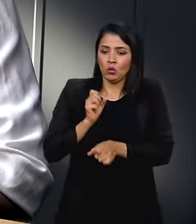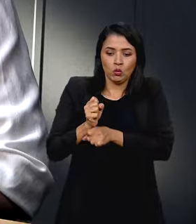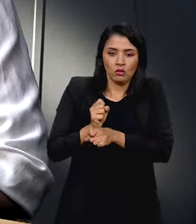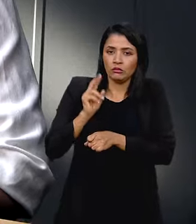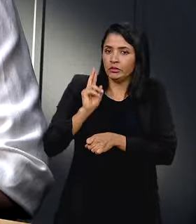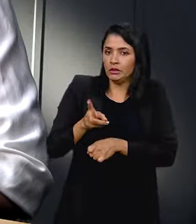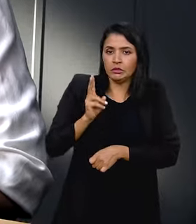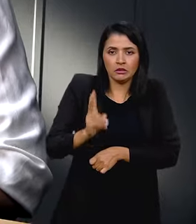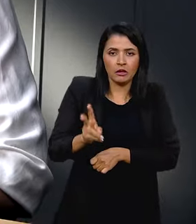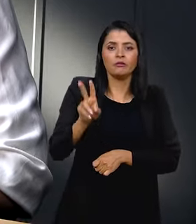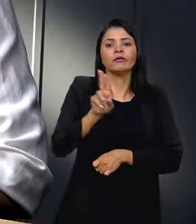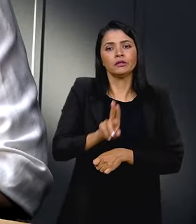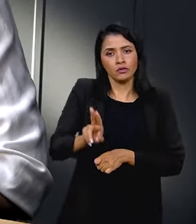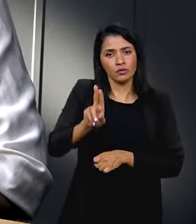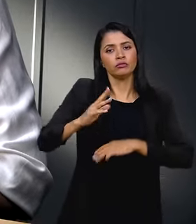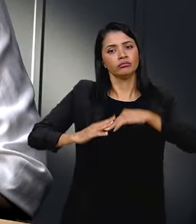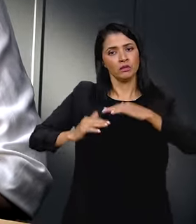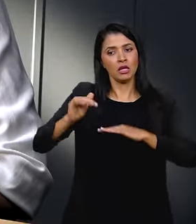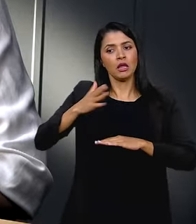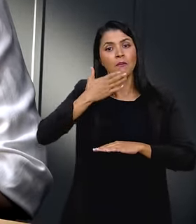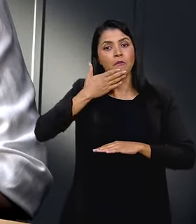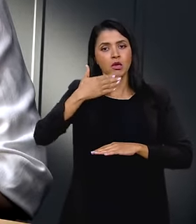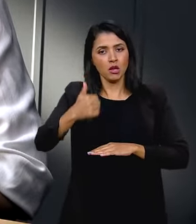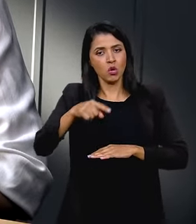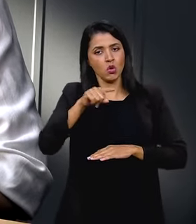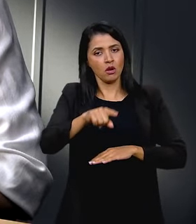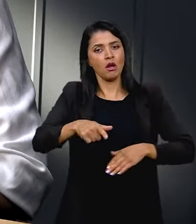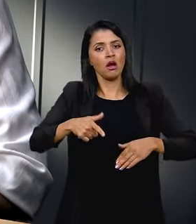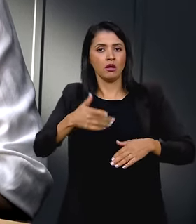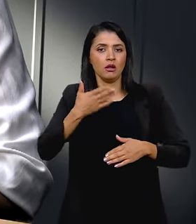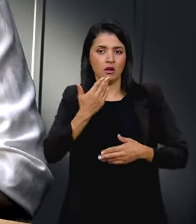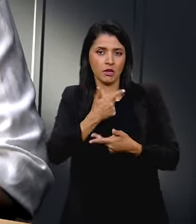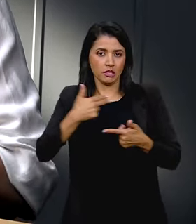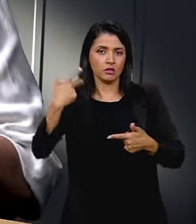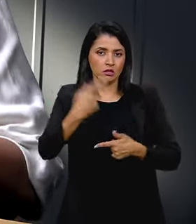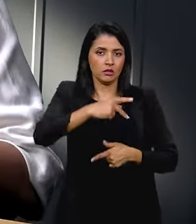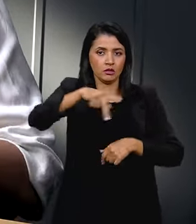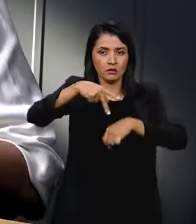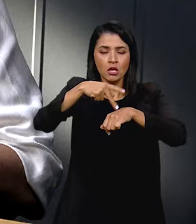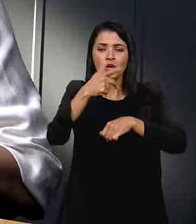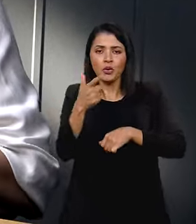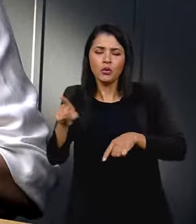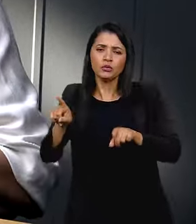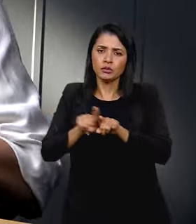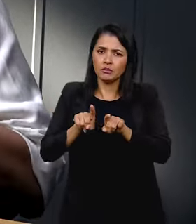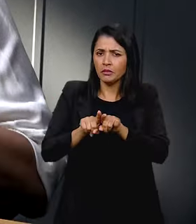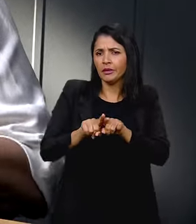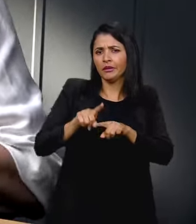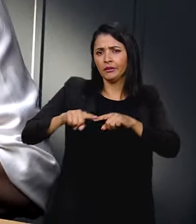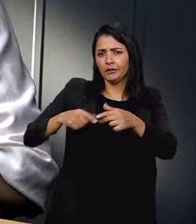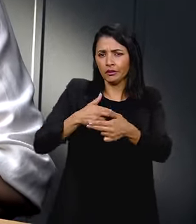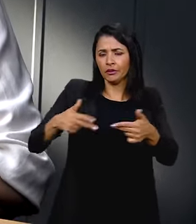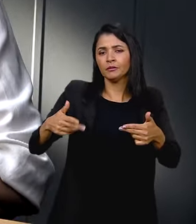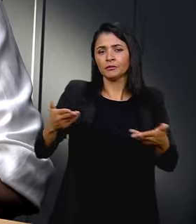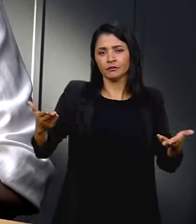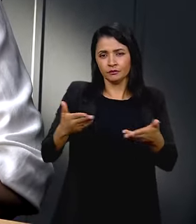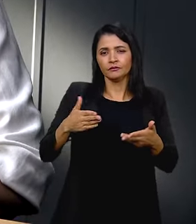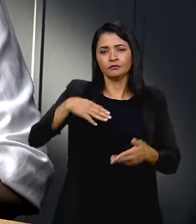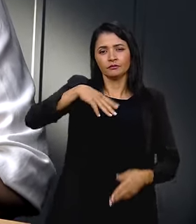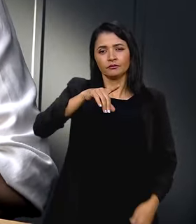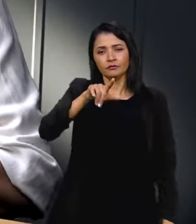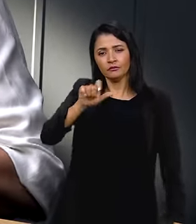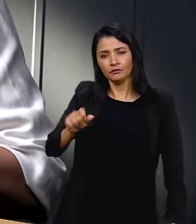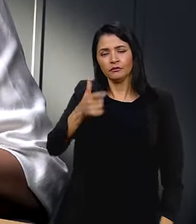anual até a gente conseguir melhorar a situação de segurança alimentar do nosso país e a gente tem outros instrumentos né recentemente o MDS